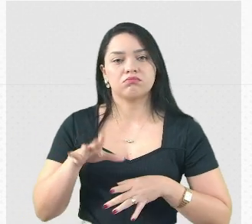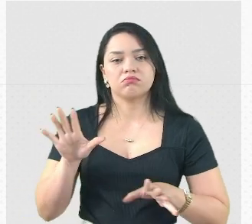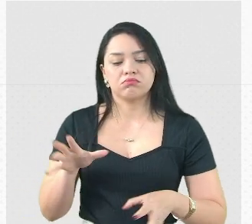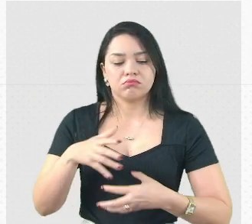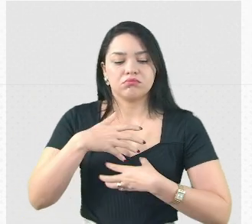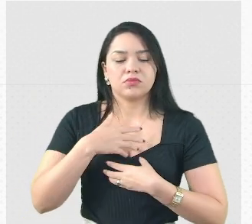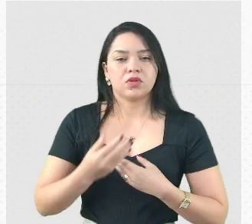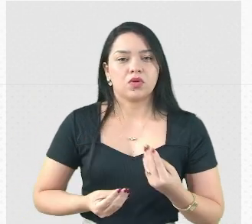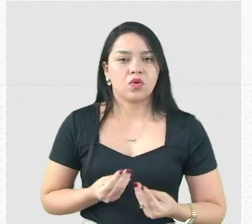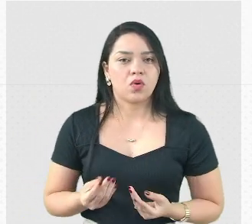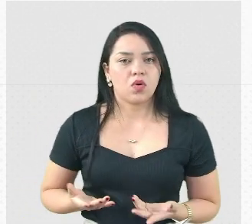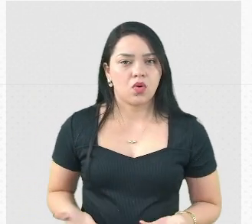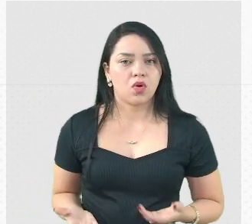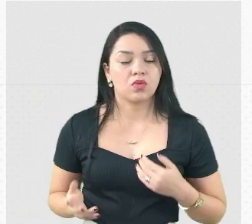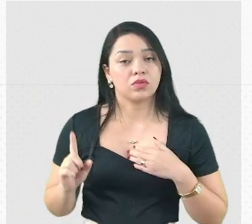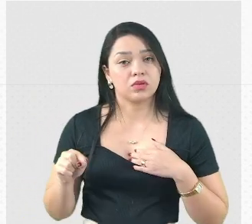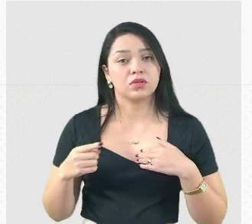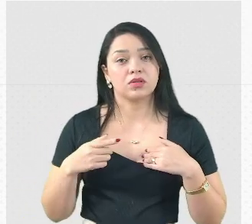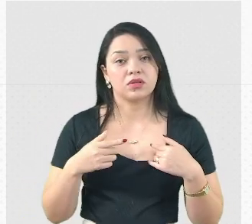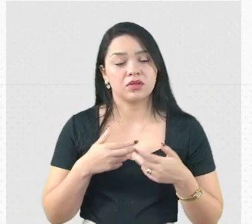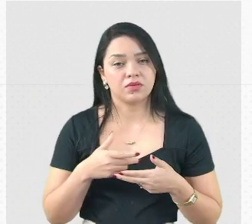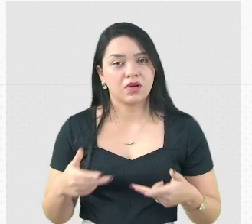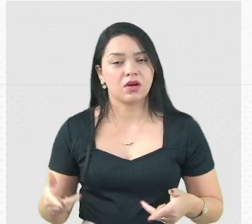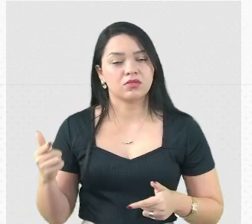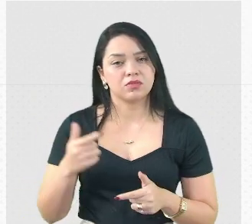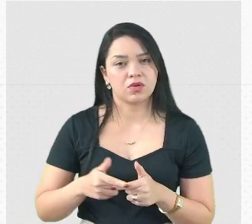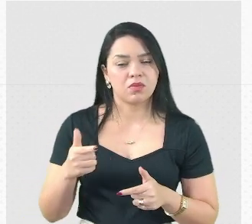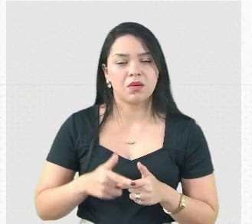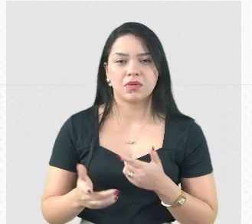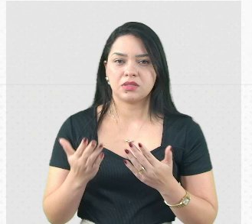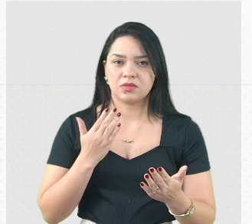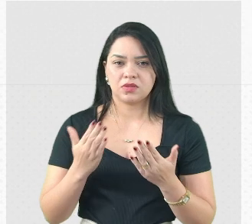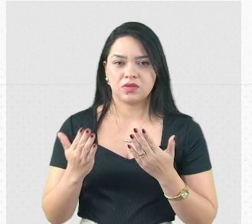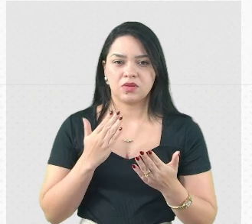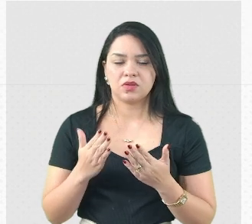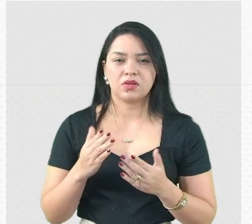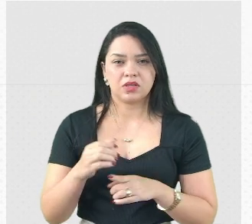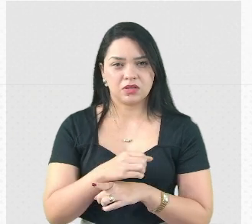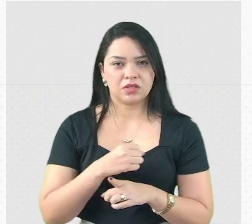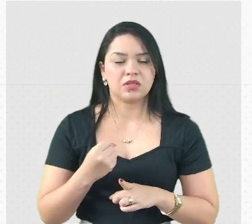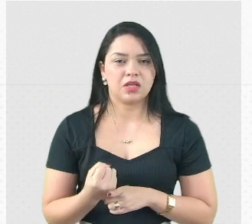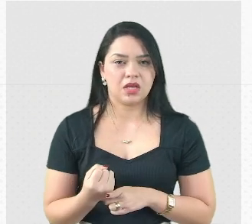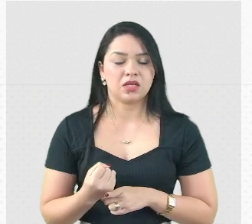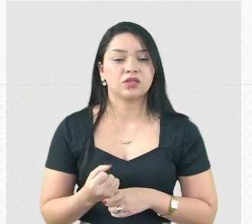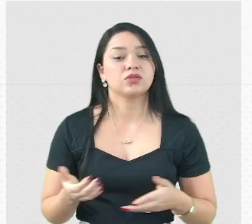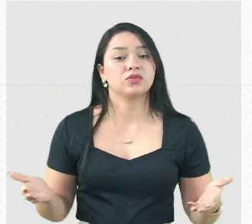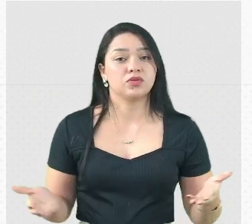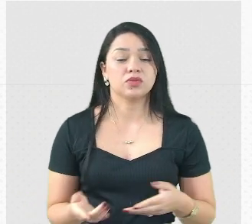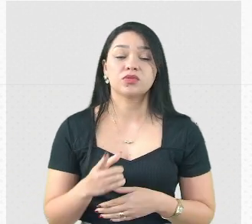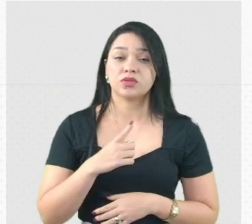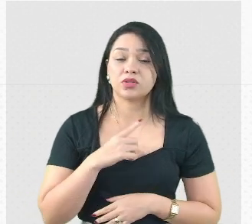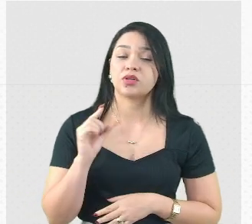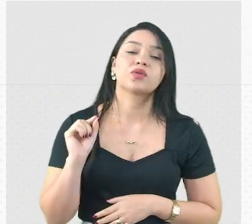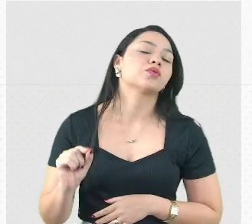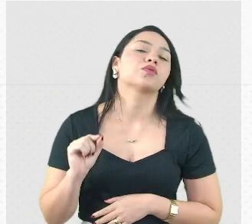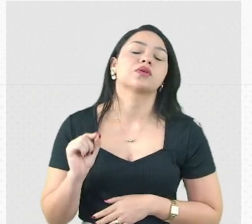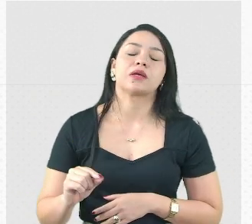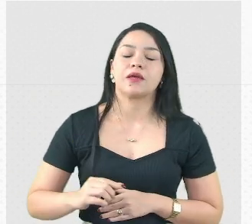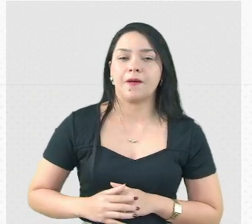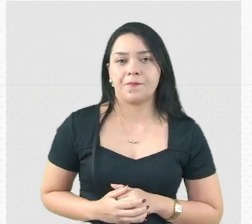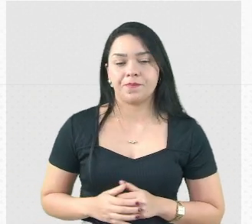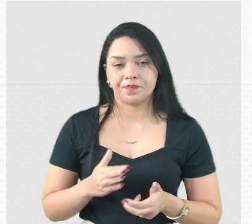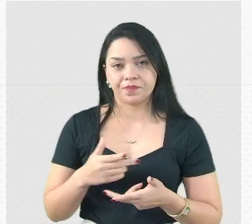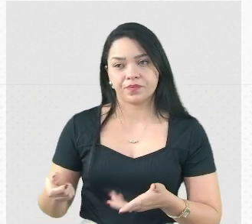Então, muito dos problemas psicológicos que a nossa sociedade sofre hoje advém